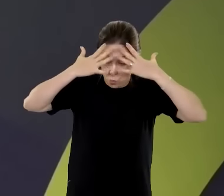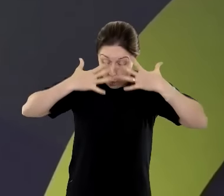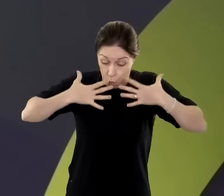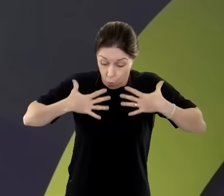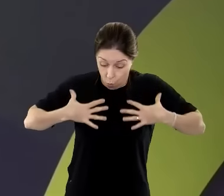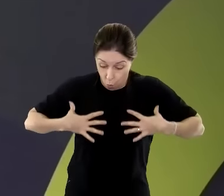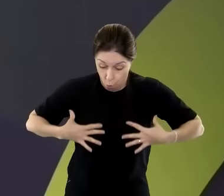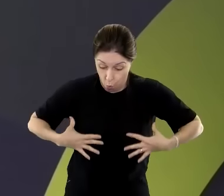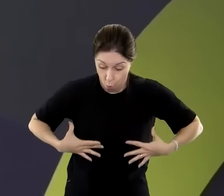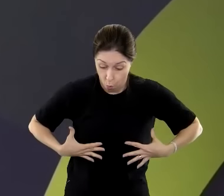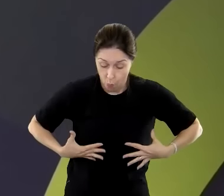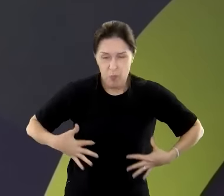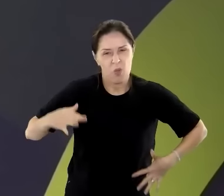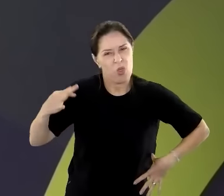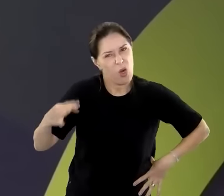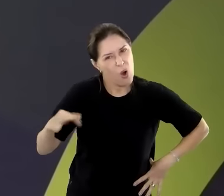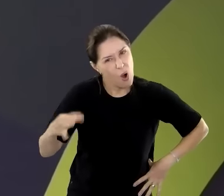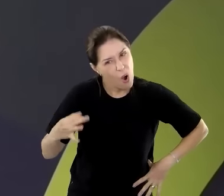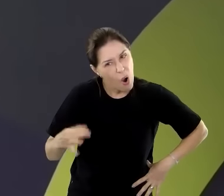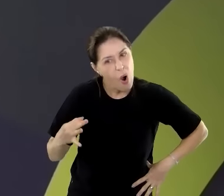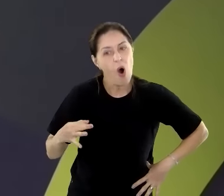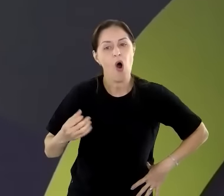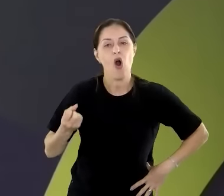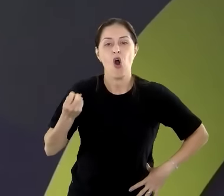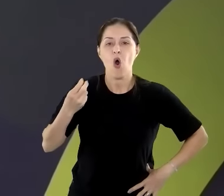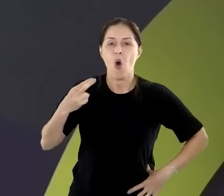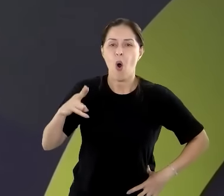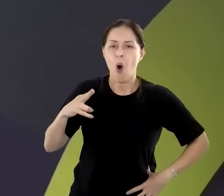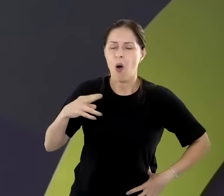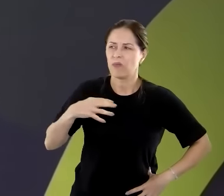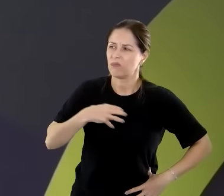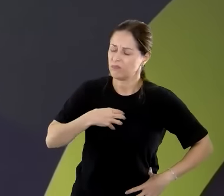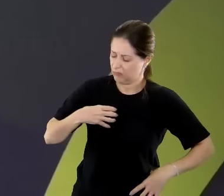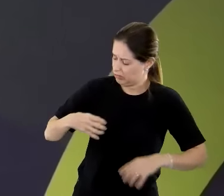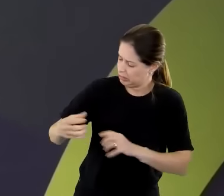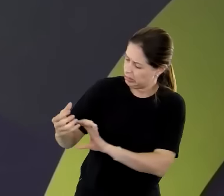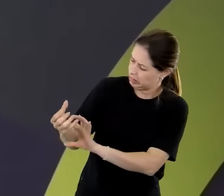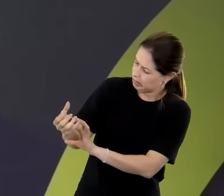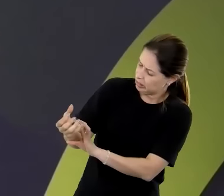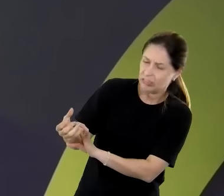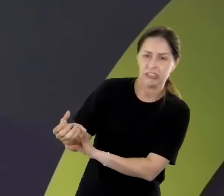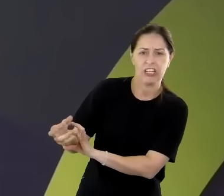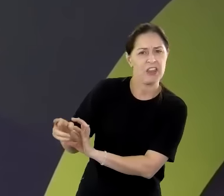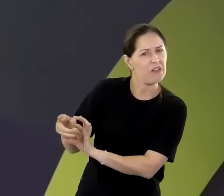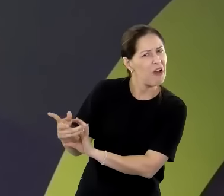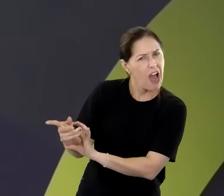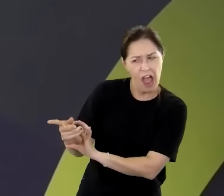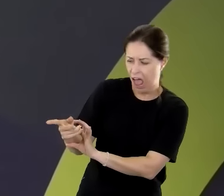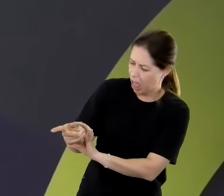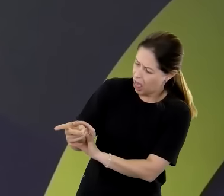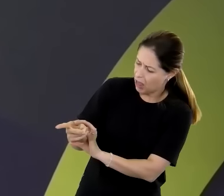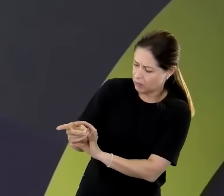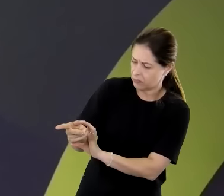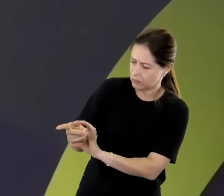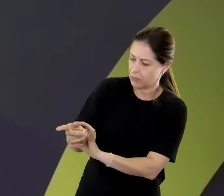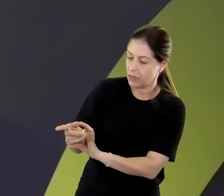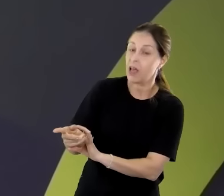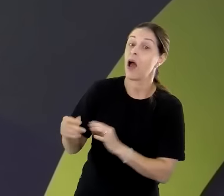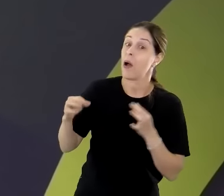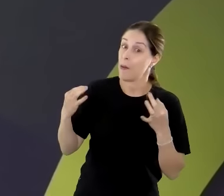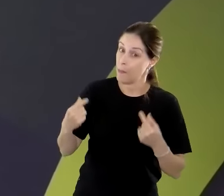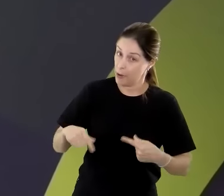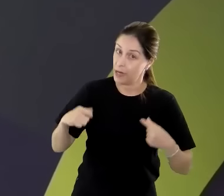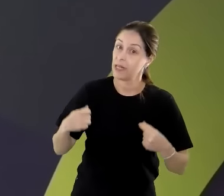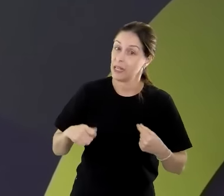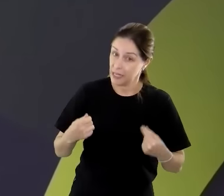Não, não é. Você cuidar do seu corpo, você comer bem, você vestir bem, você morar bem, você